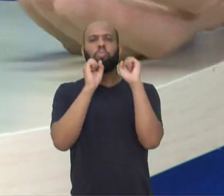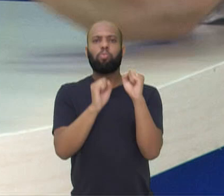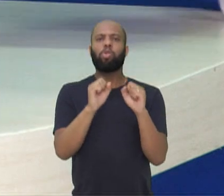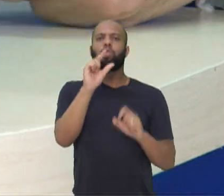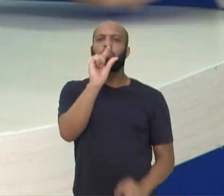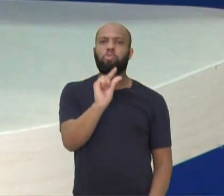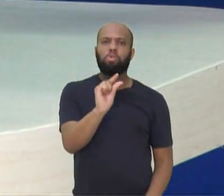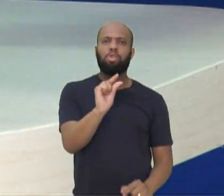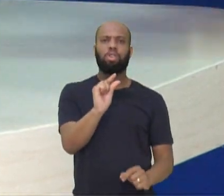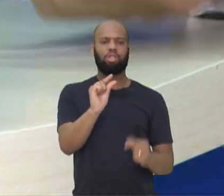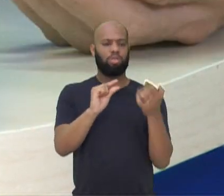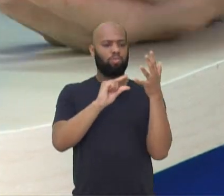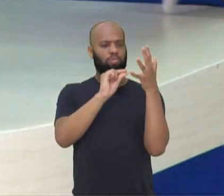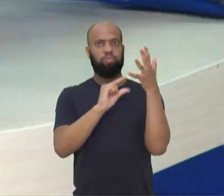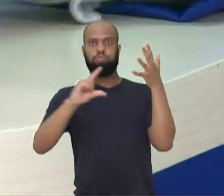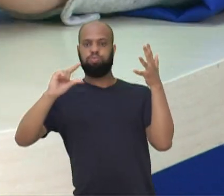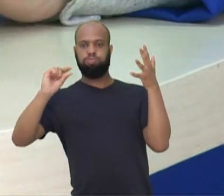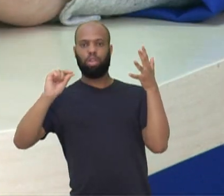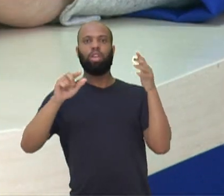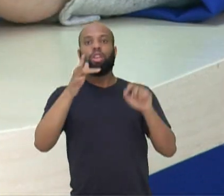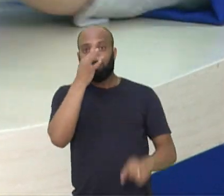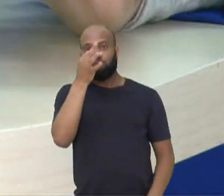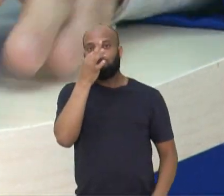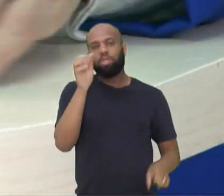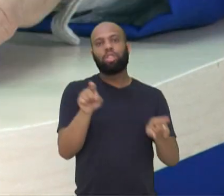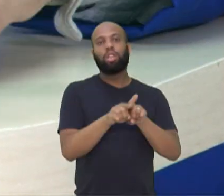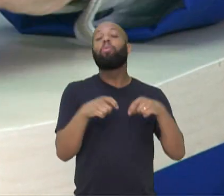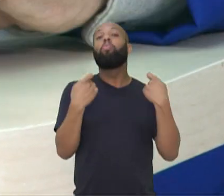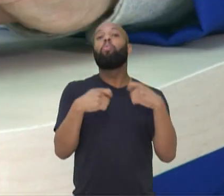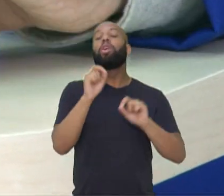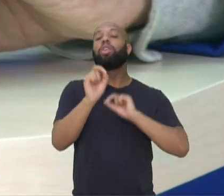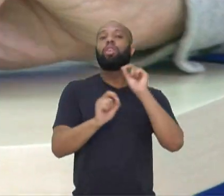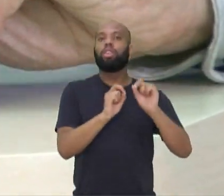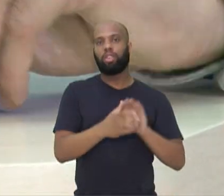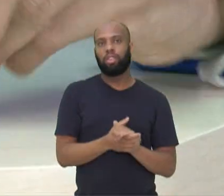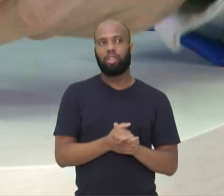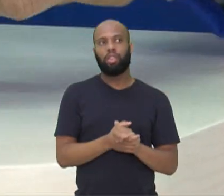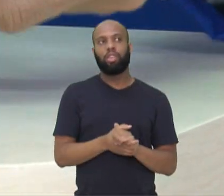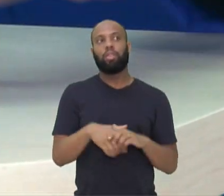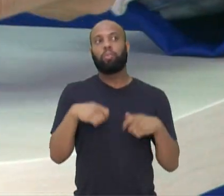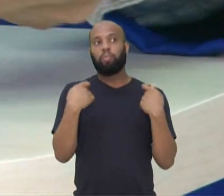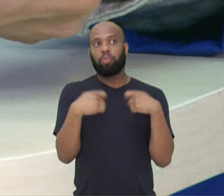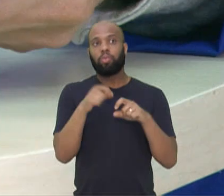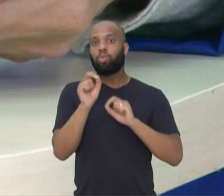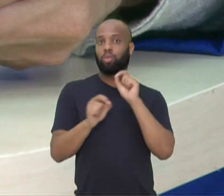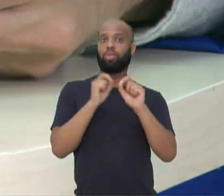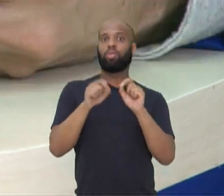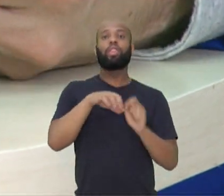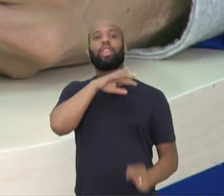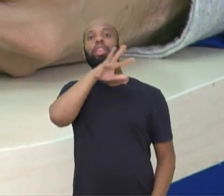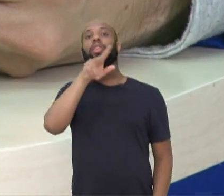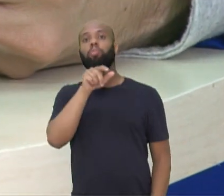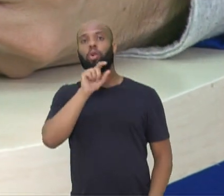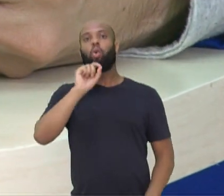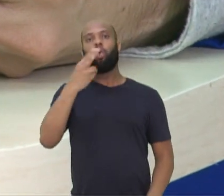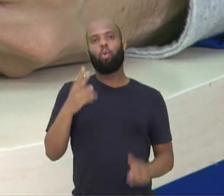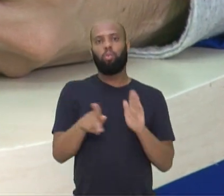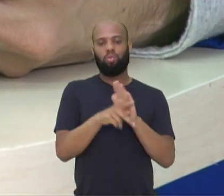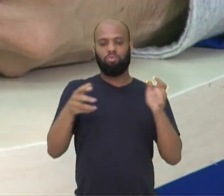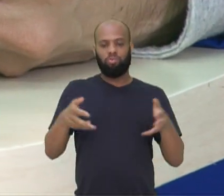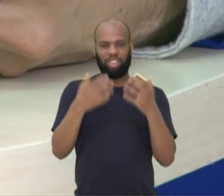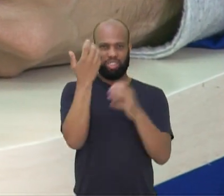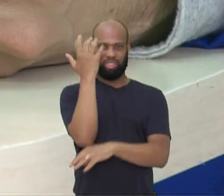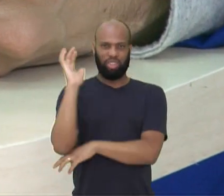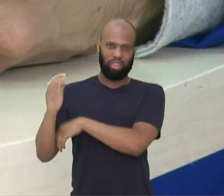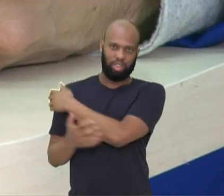folhas grandes, uma flor. A gente precisa que um animal, uma parte de um animal ou de um vegetal